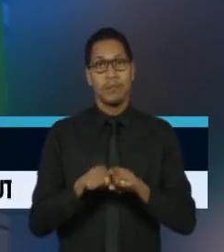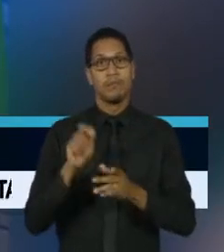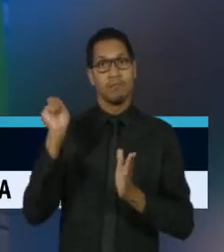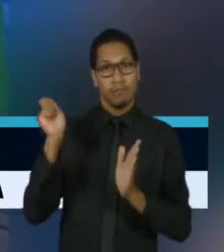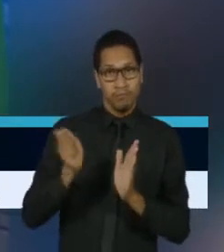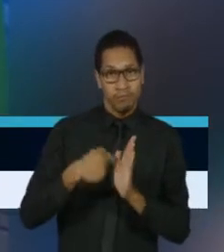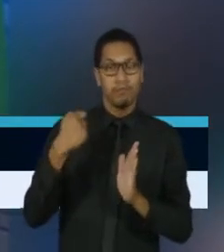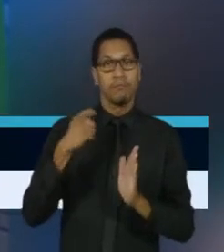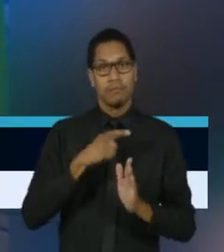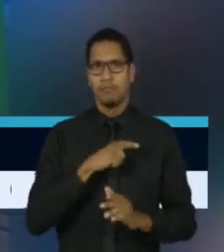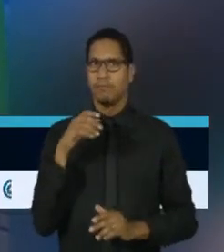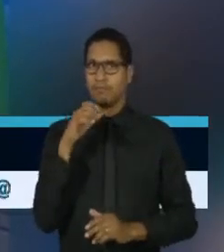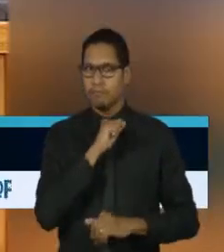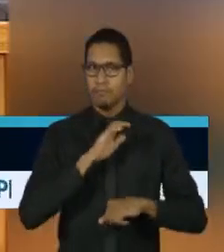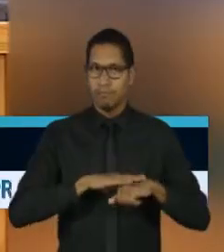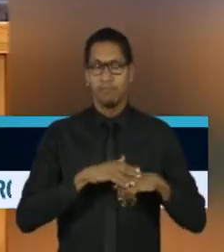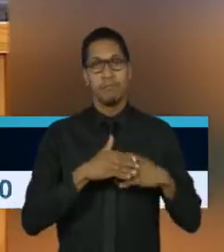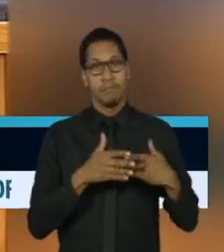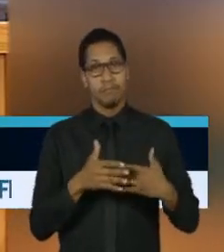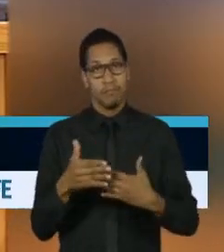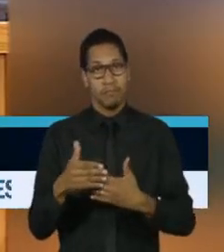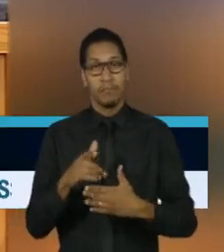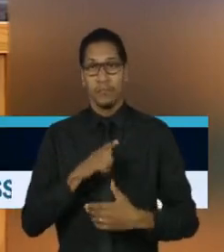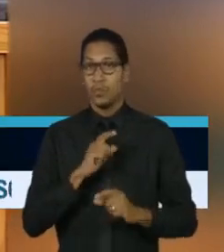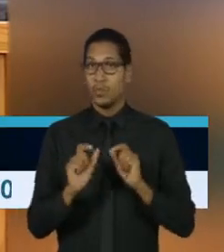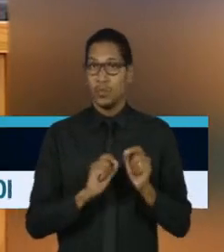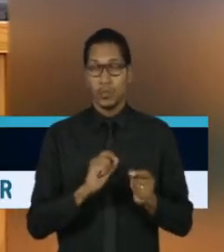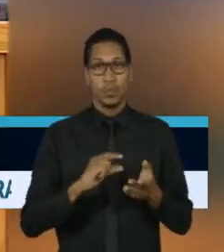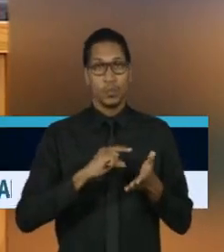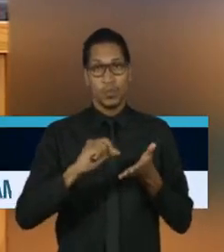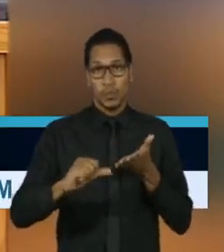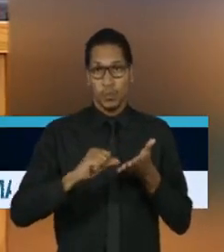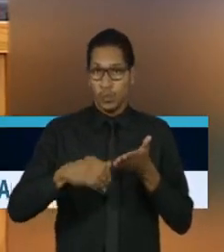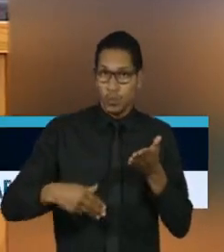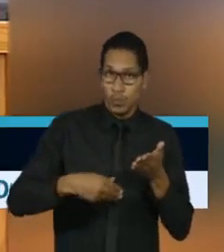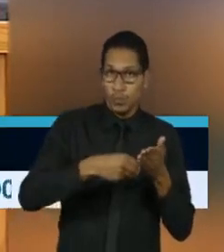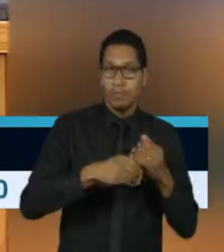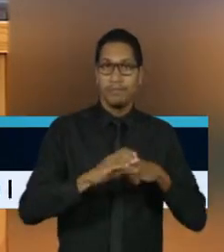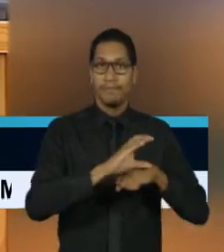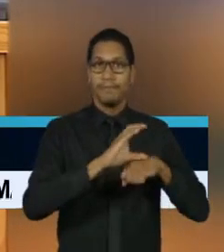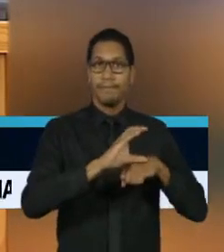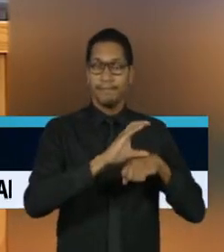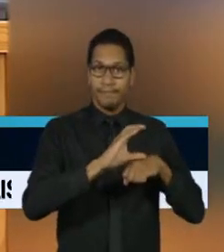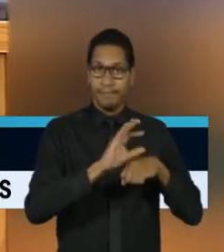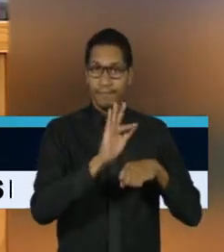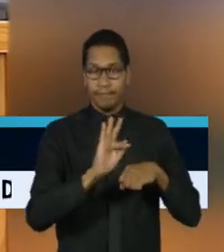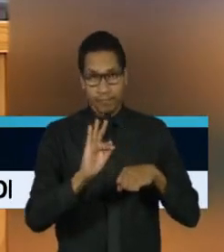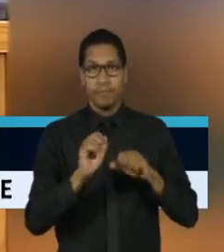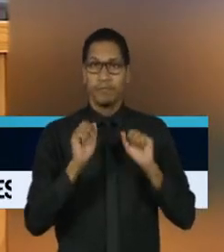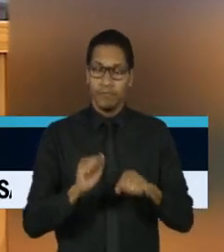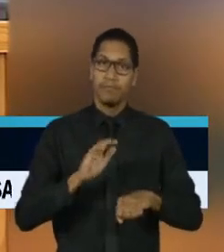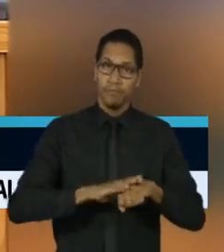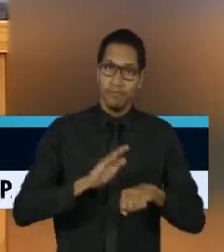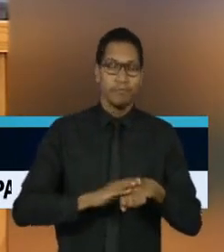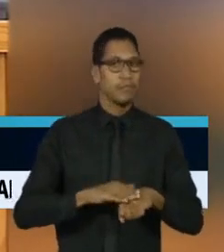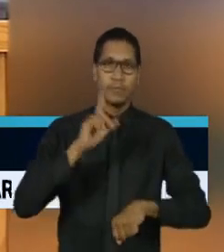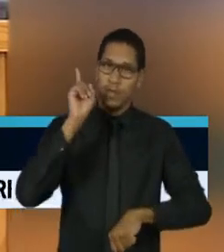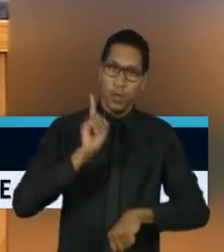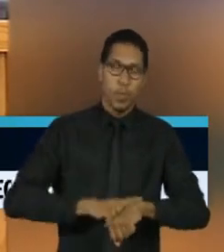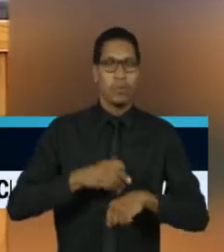de forma bastante rápida uma emenda à condição isso se Faria valer imediatamente